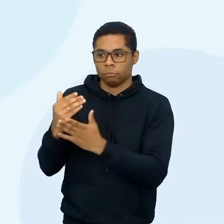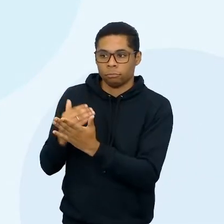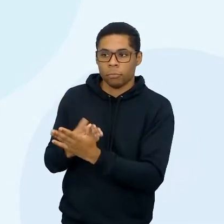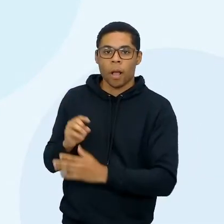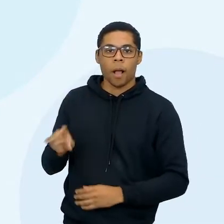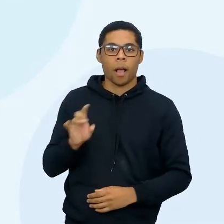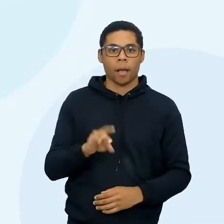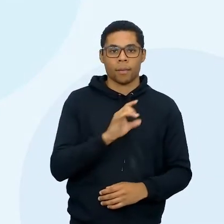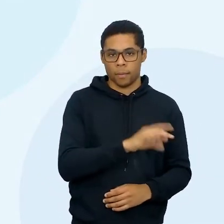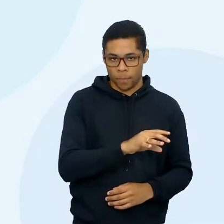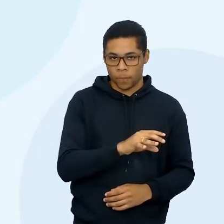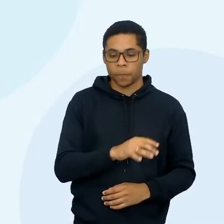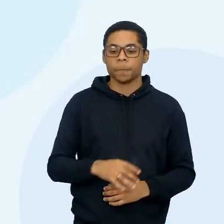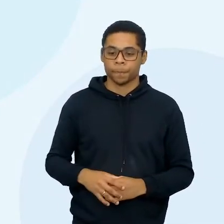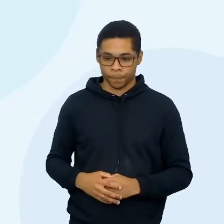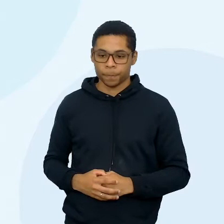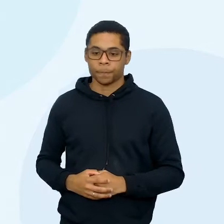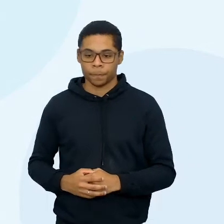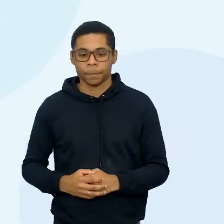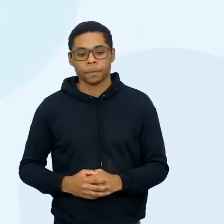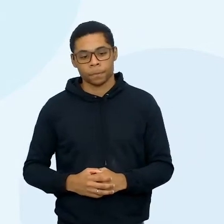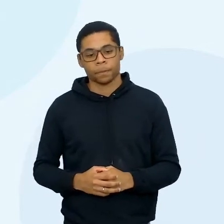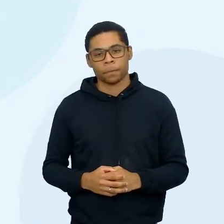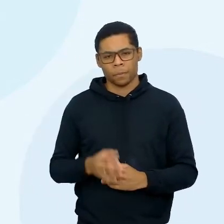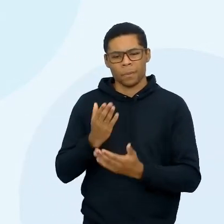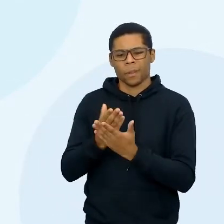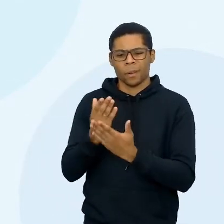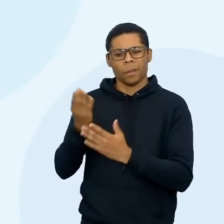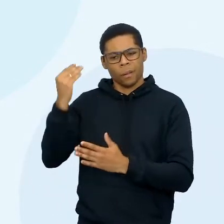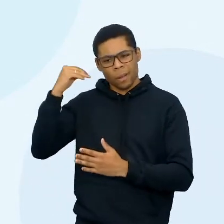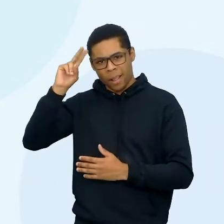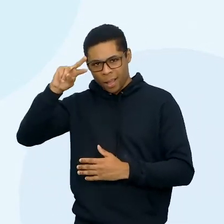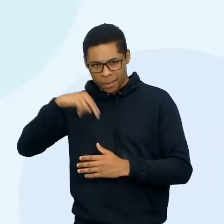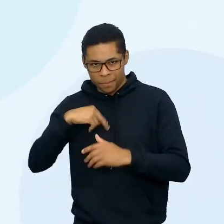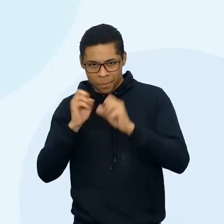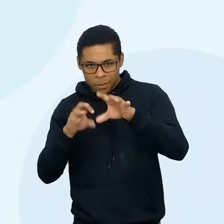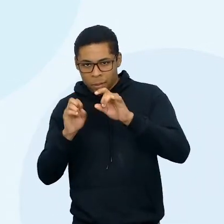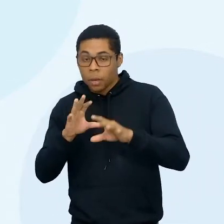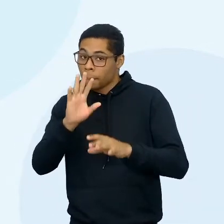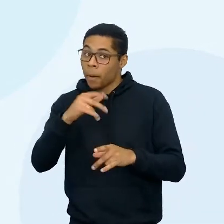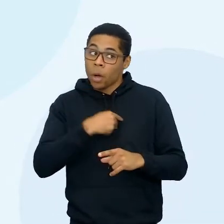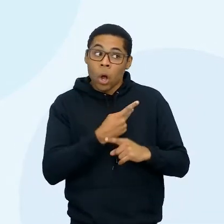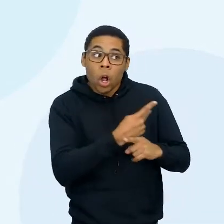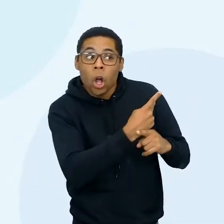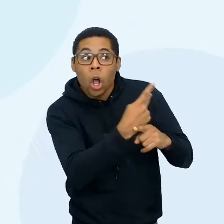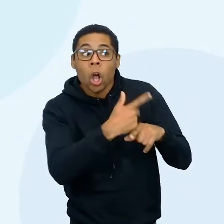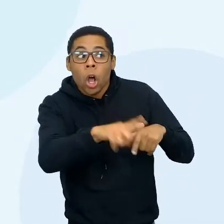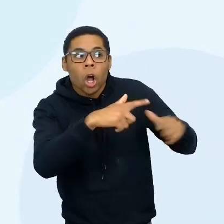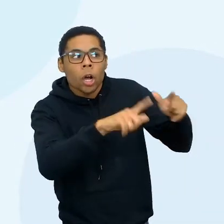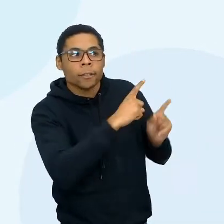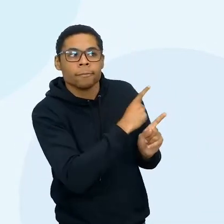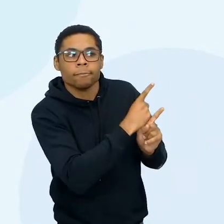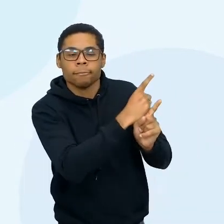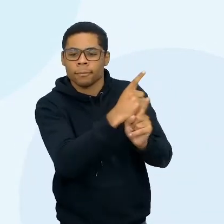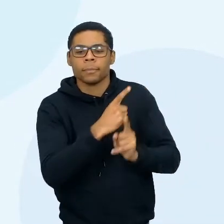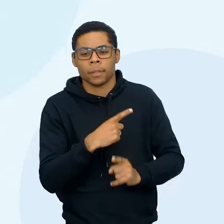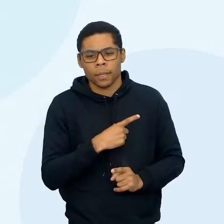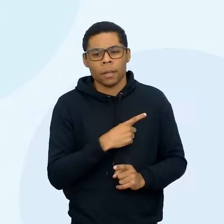manual de luminotécnica que eu passei para vocês algumas aulas atrás, mas eu consultei outros. E aí tem uma